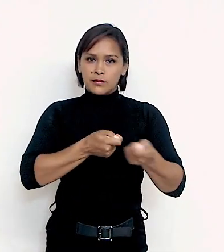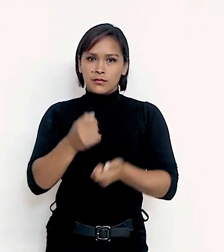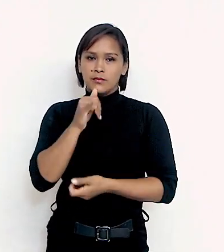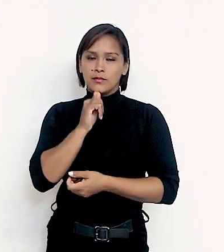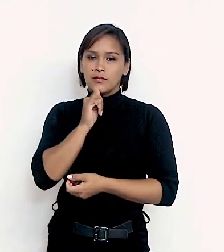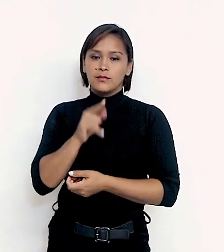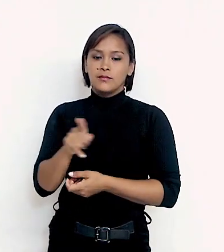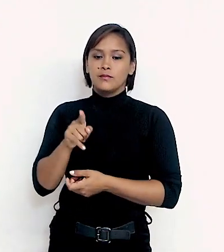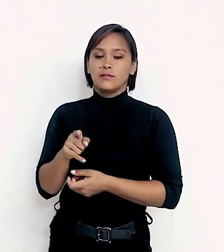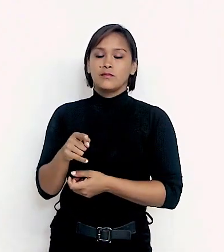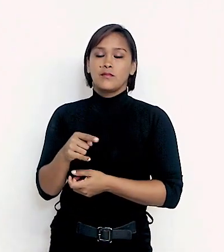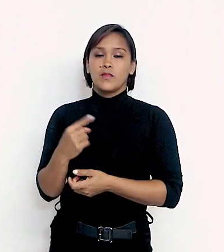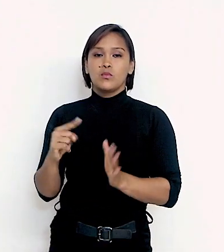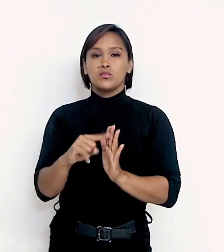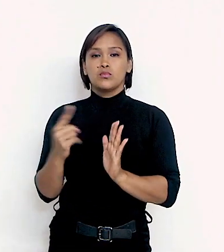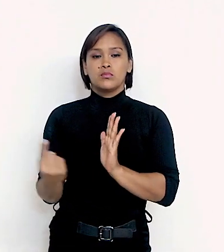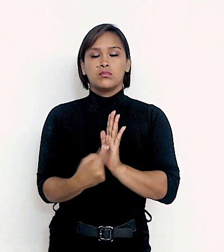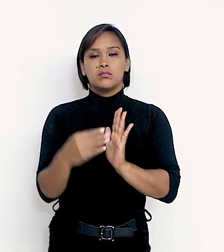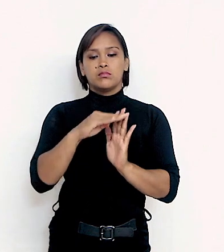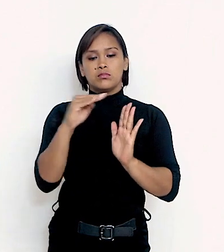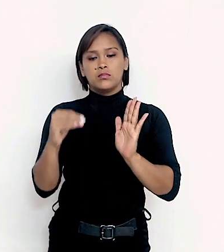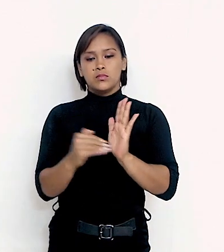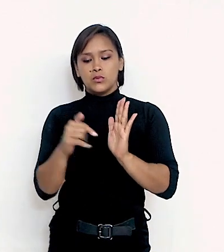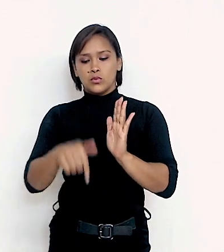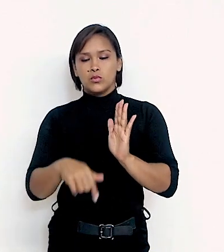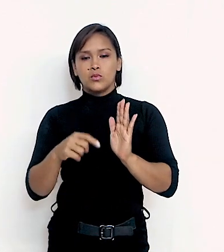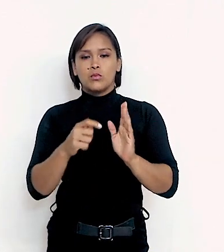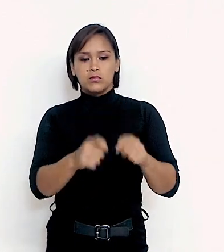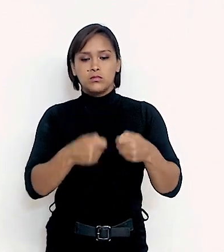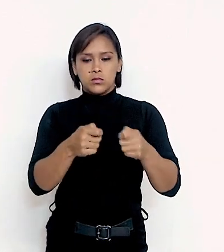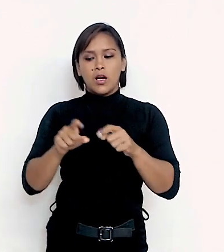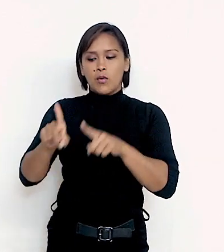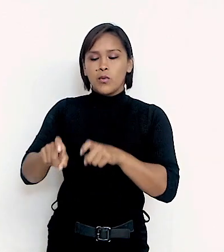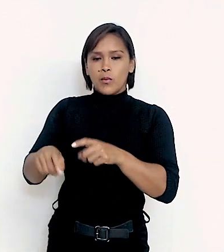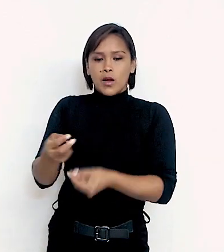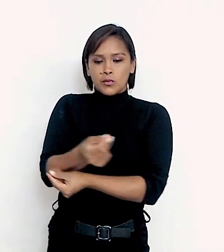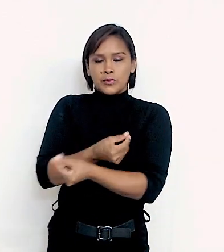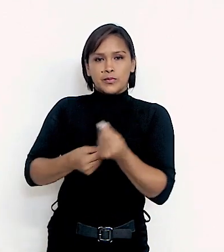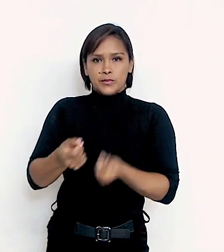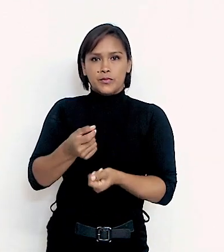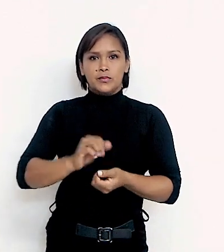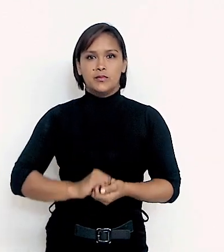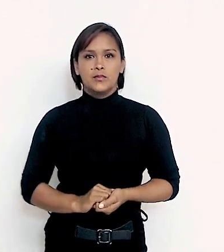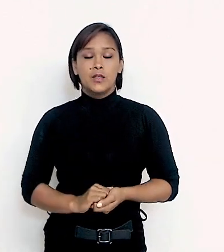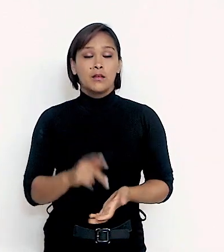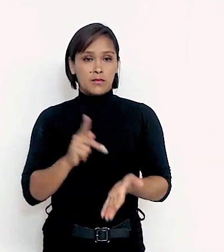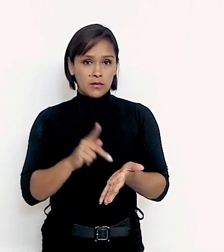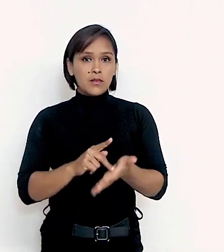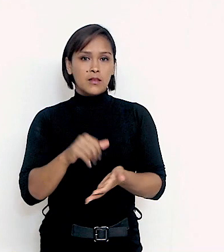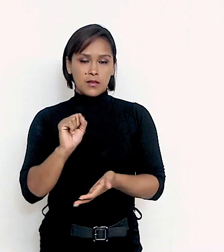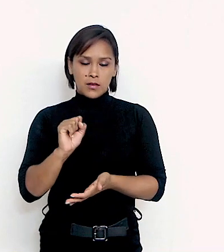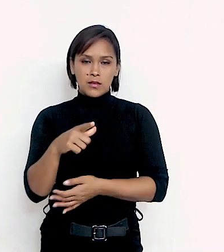por exemplo do do nosso do nosso preendimentos do do nosso agronegócio é é verdade mesmo